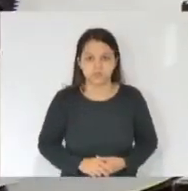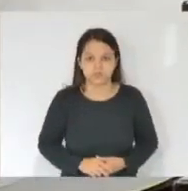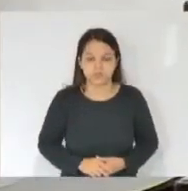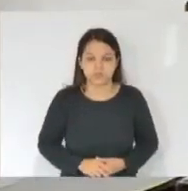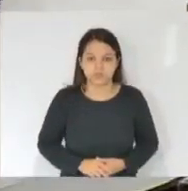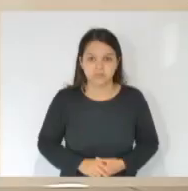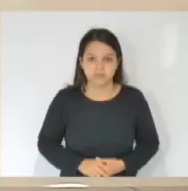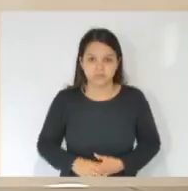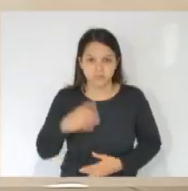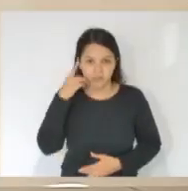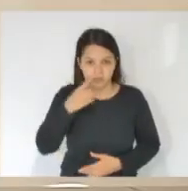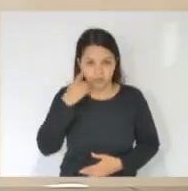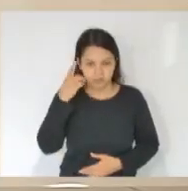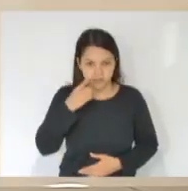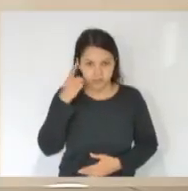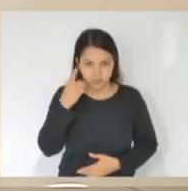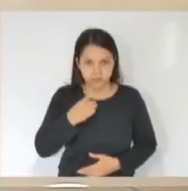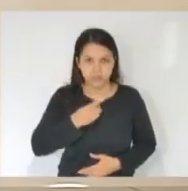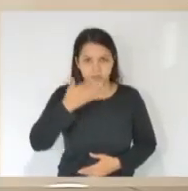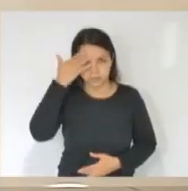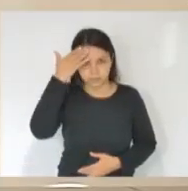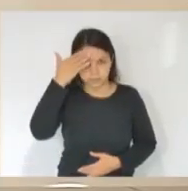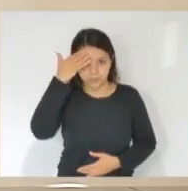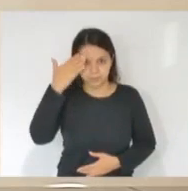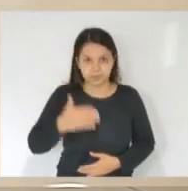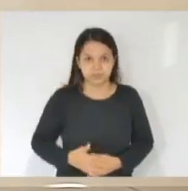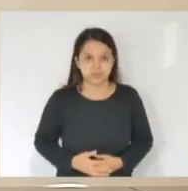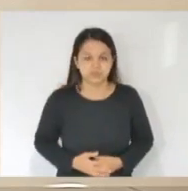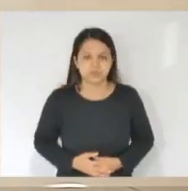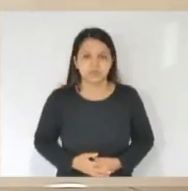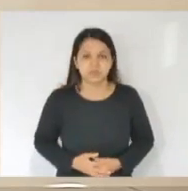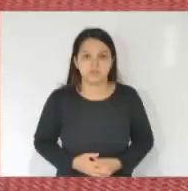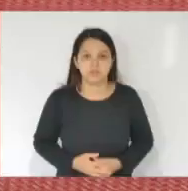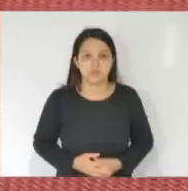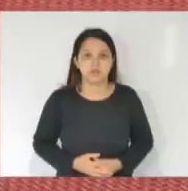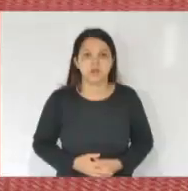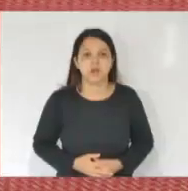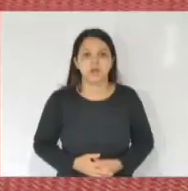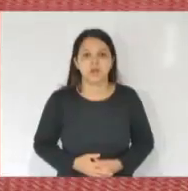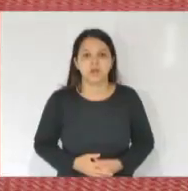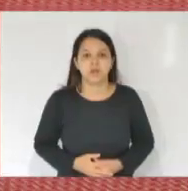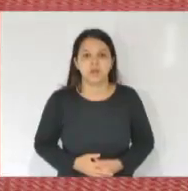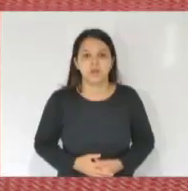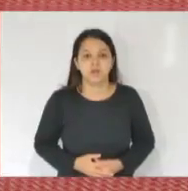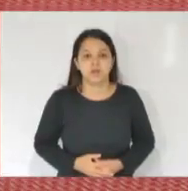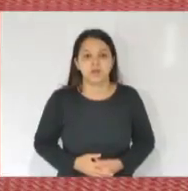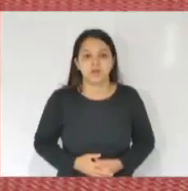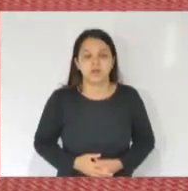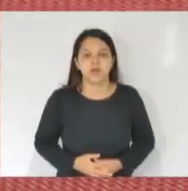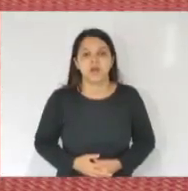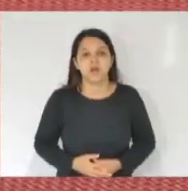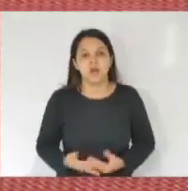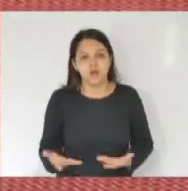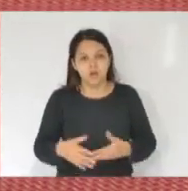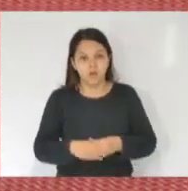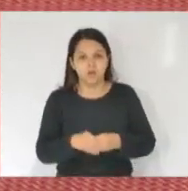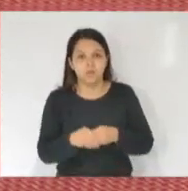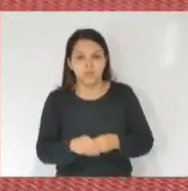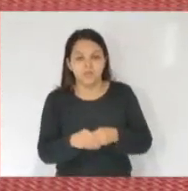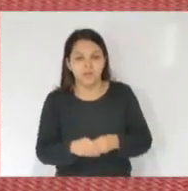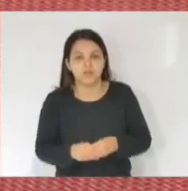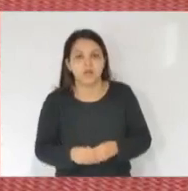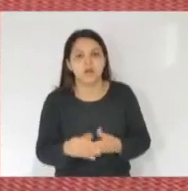bem-vindos. Deputado Zé Milton, com a palavra. Eu poderia deixar, deputado Rodrigo, de cumprimentar o Sérgio Macari e também